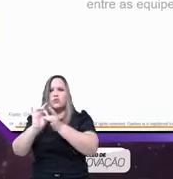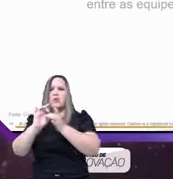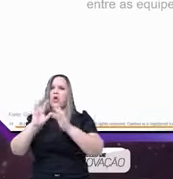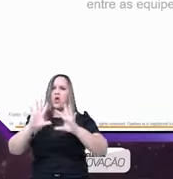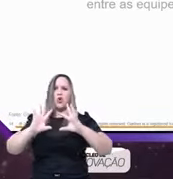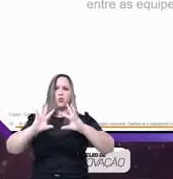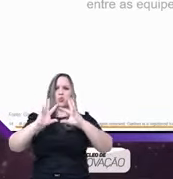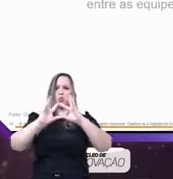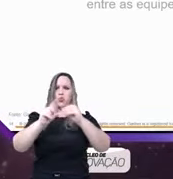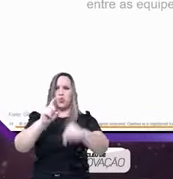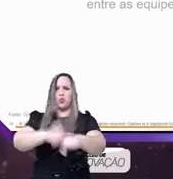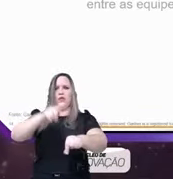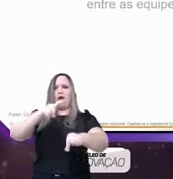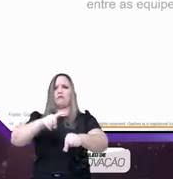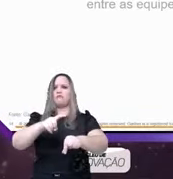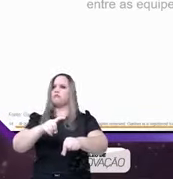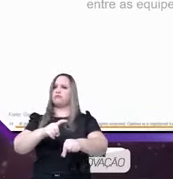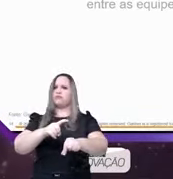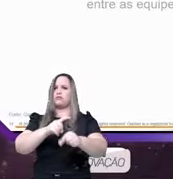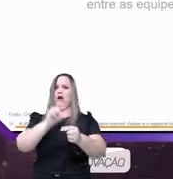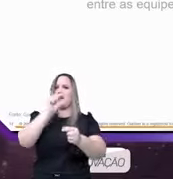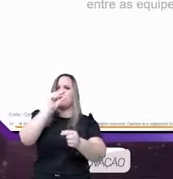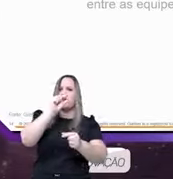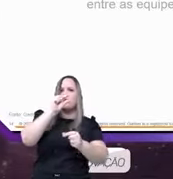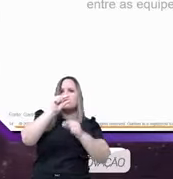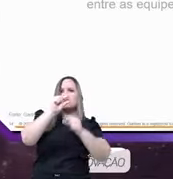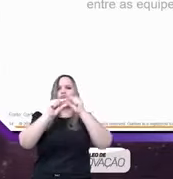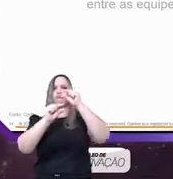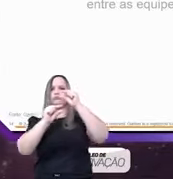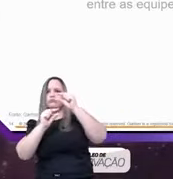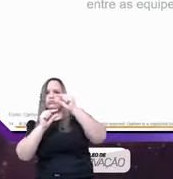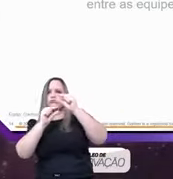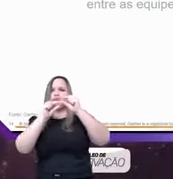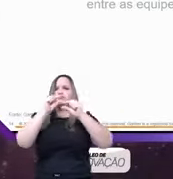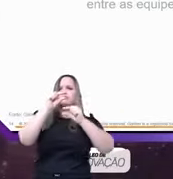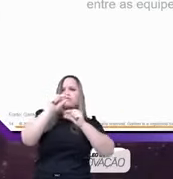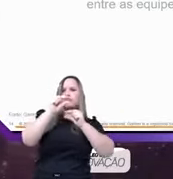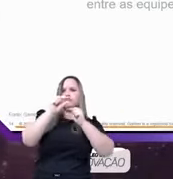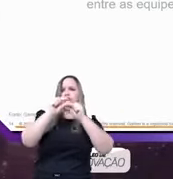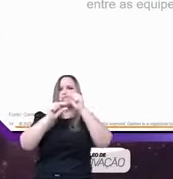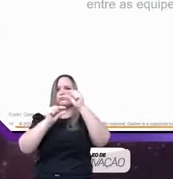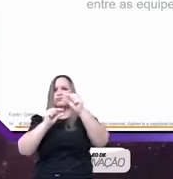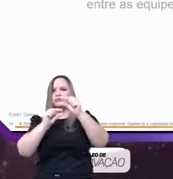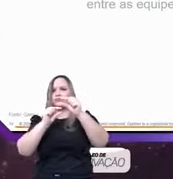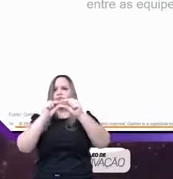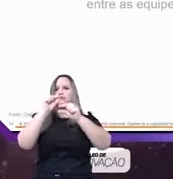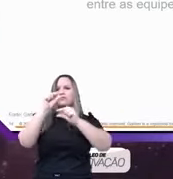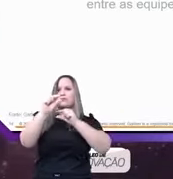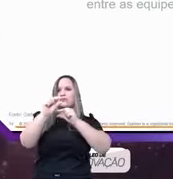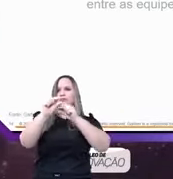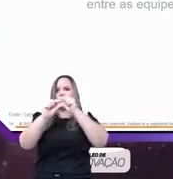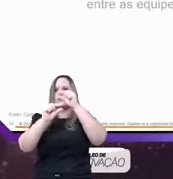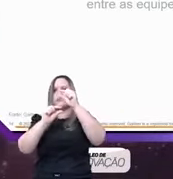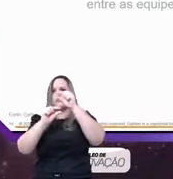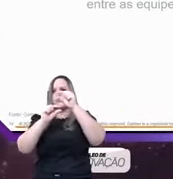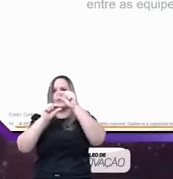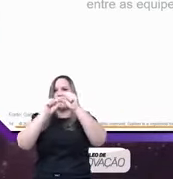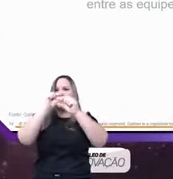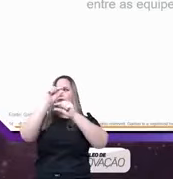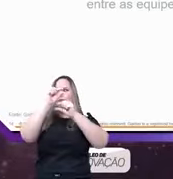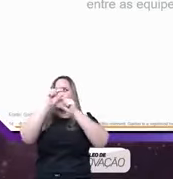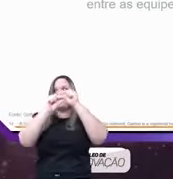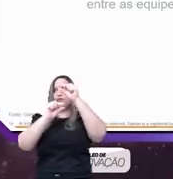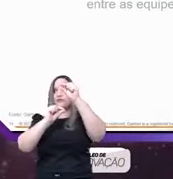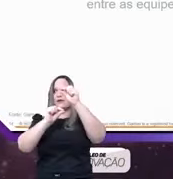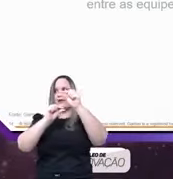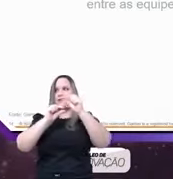vou aprimorando, eu vou priorizando e vou entregando valor para ele. E o produto vai ser entregue como um todo. Mas eu não espero um ano para entregar.